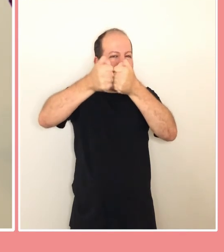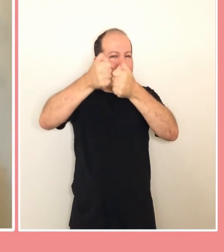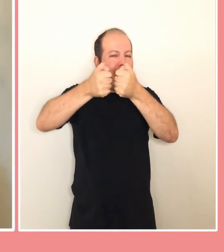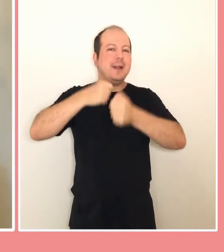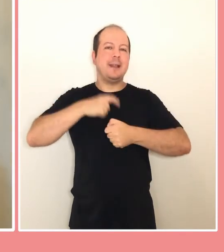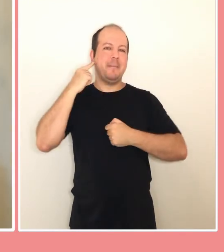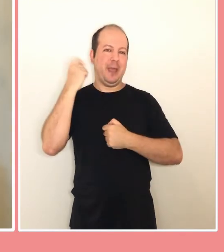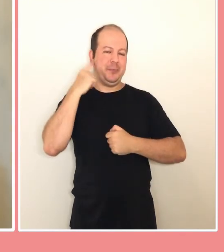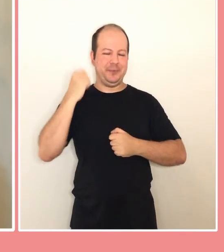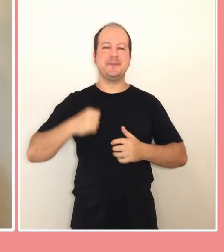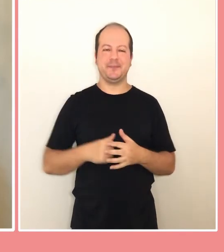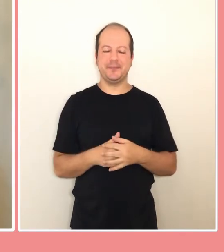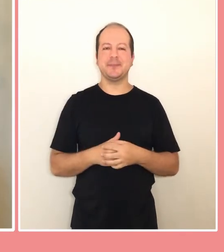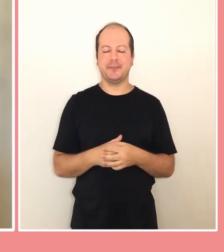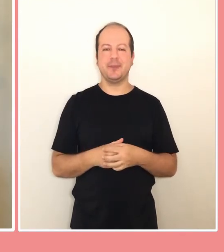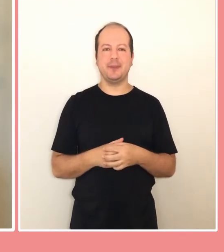Tá? Então